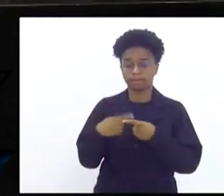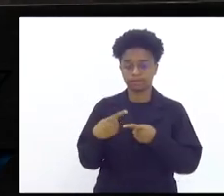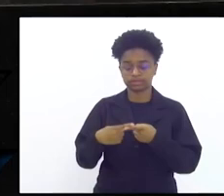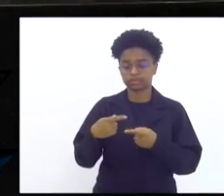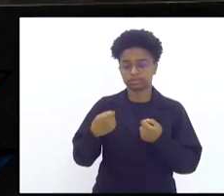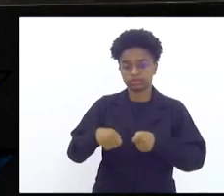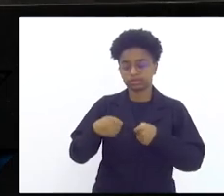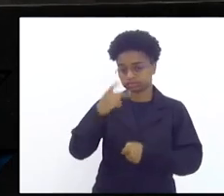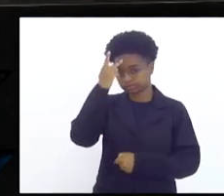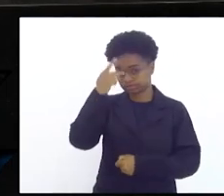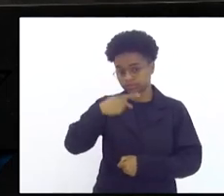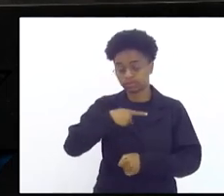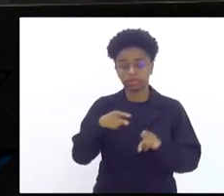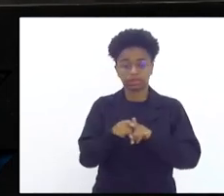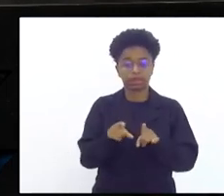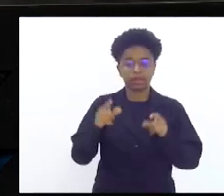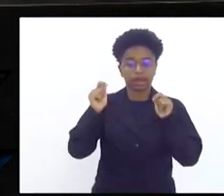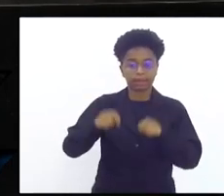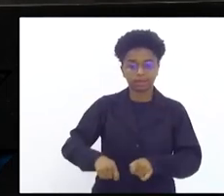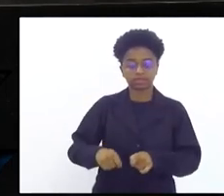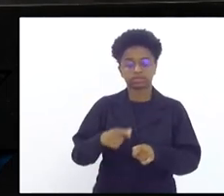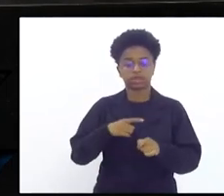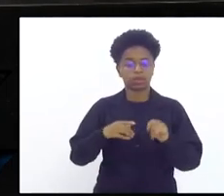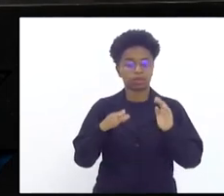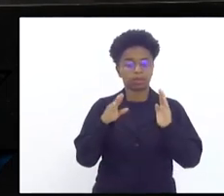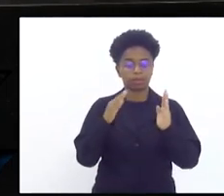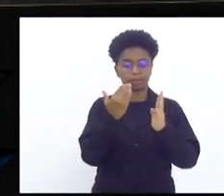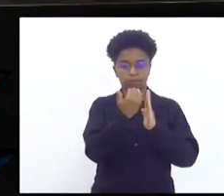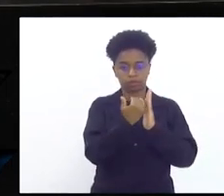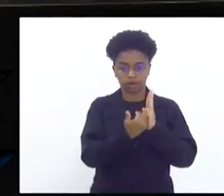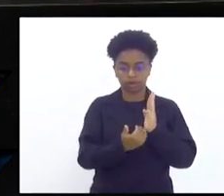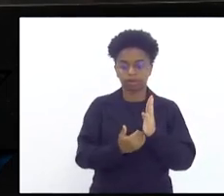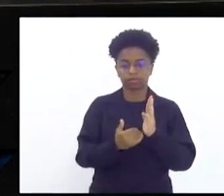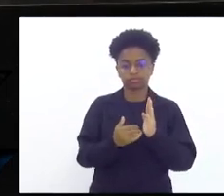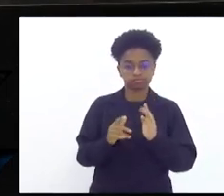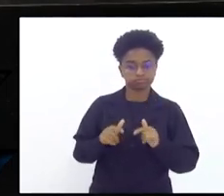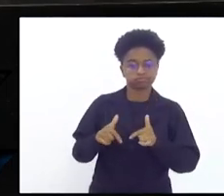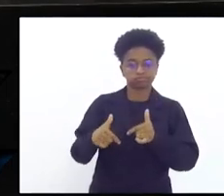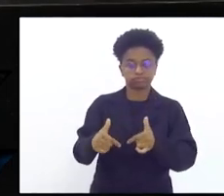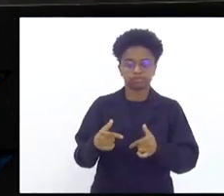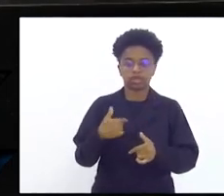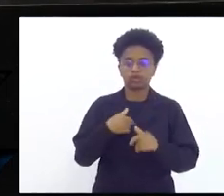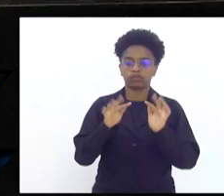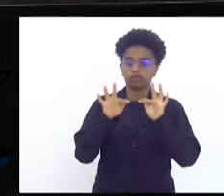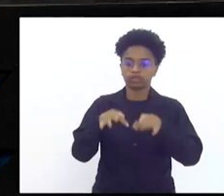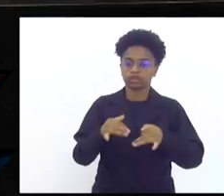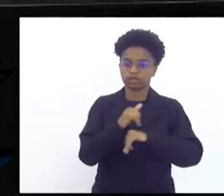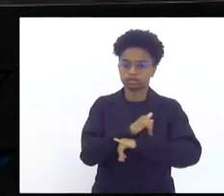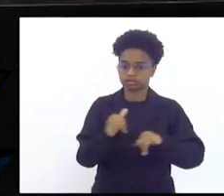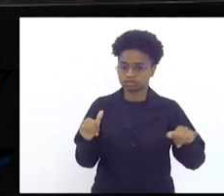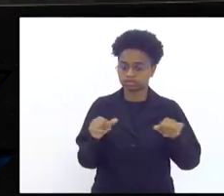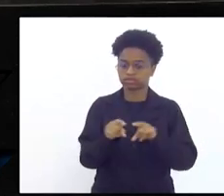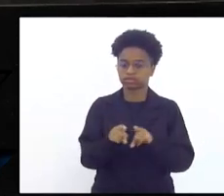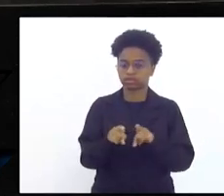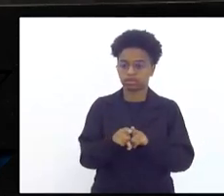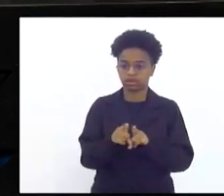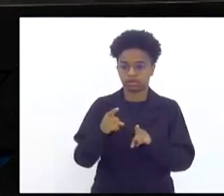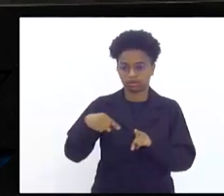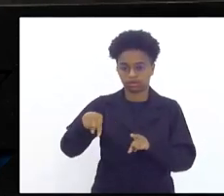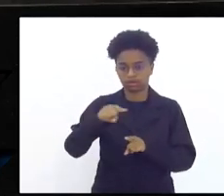altivez e a capacidade de ter um programa Altivo e alternativo quero terminar aqui dizendo e saudando